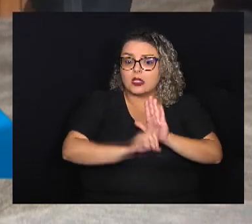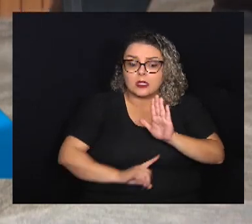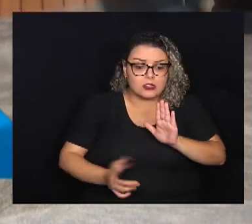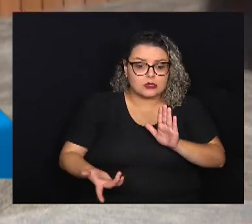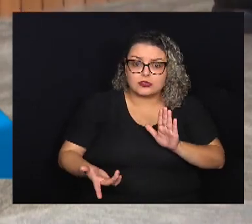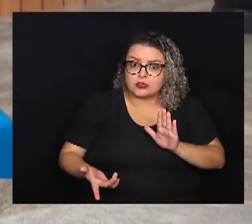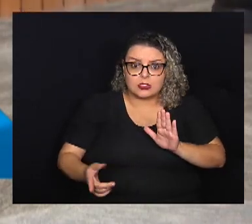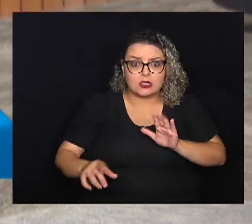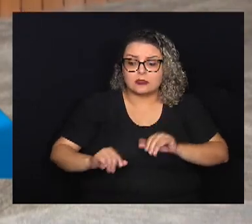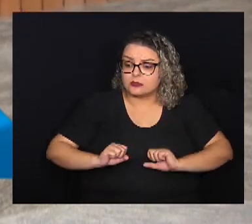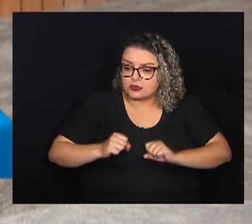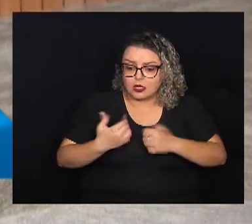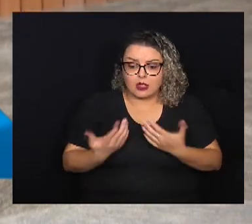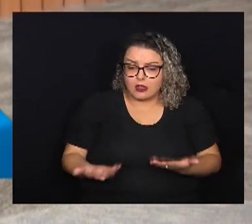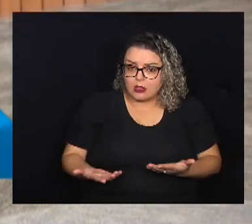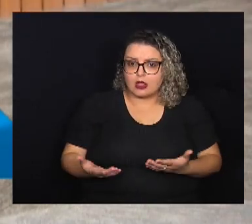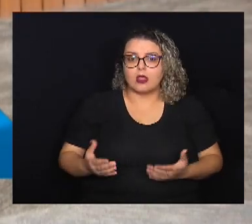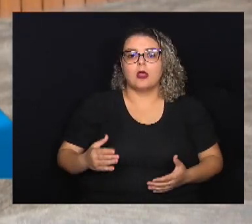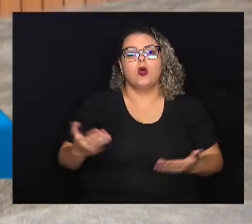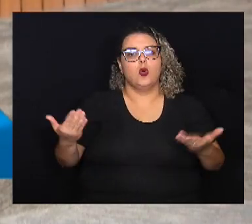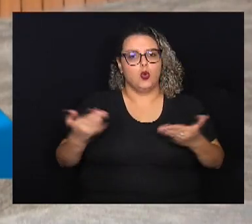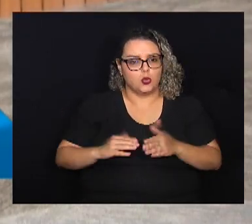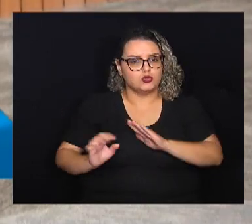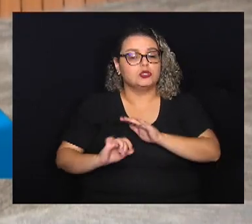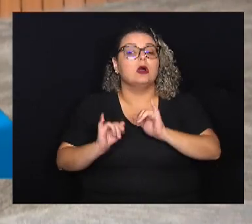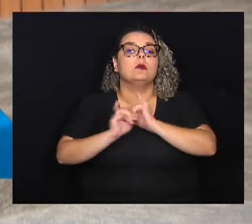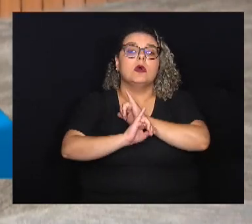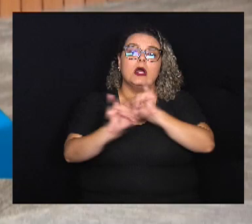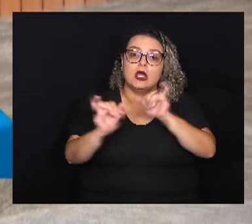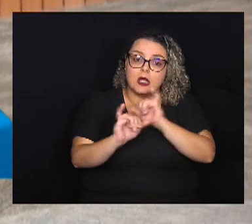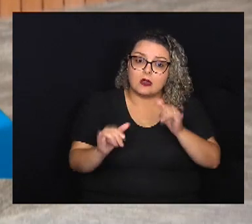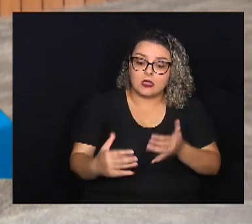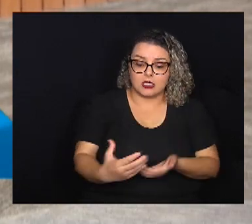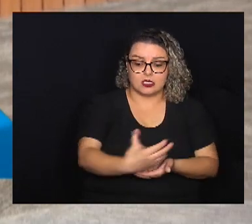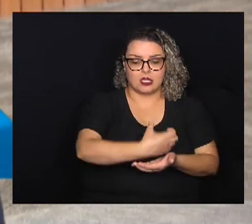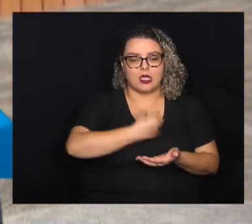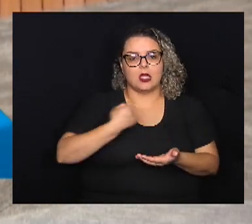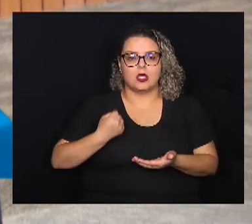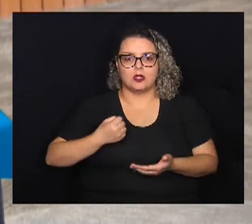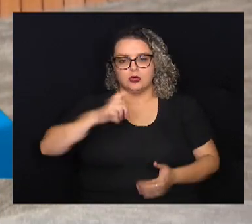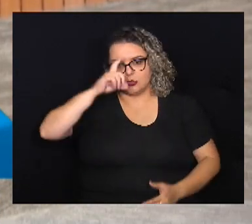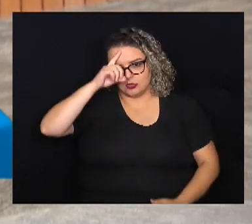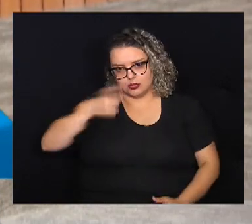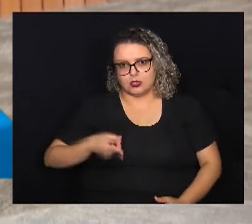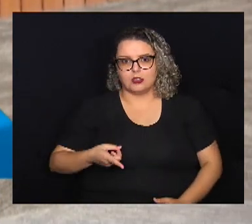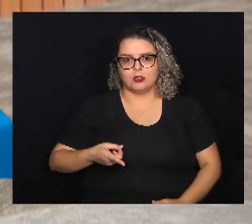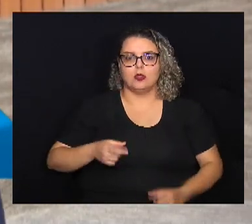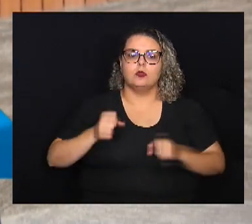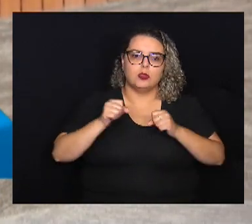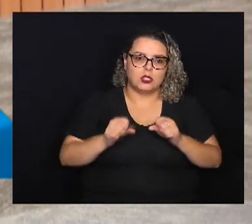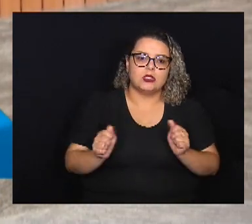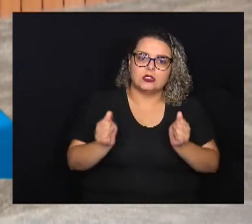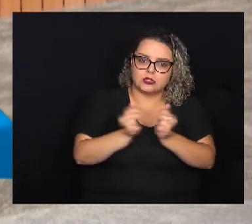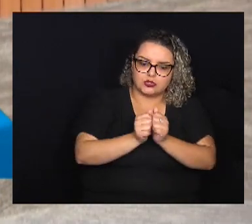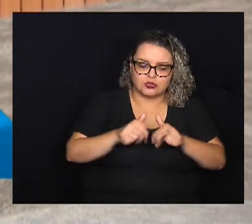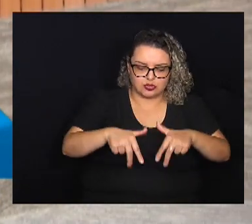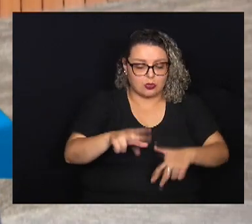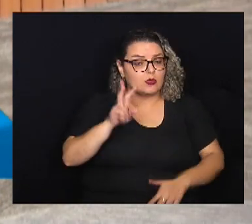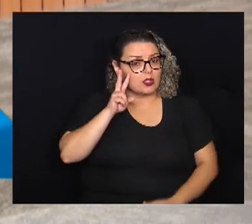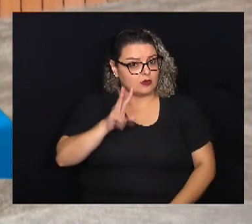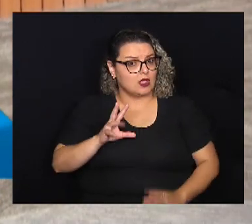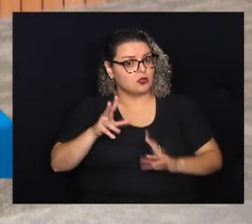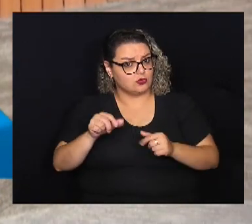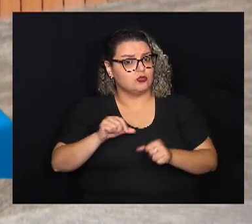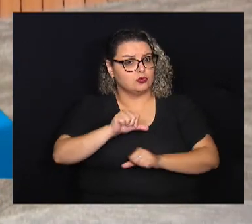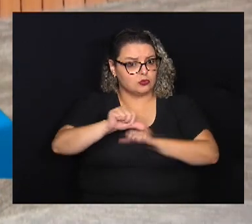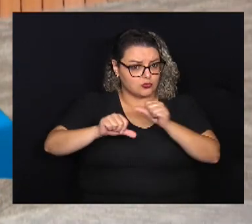hoje a concessionária vai ter que avisar e na retirada o proprietário poderá estar lá junto para ver que realmente foi feita a